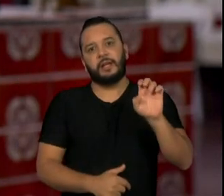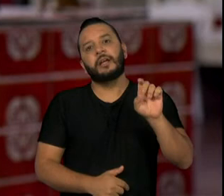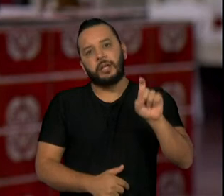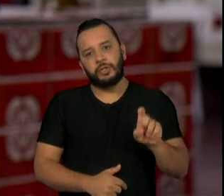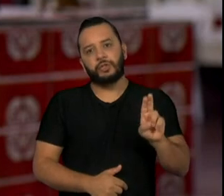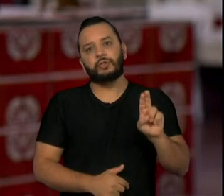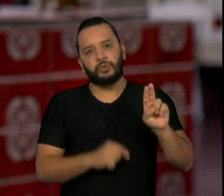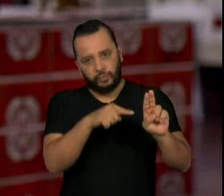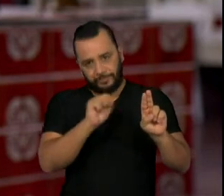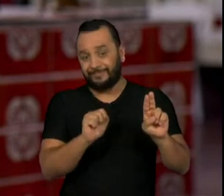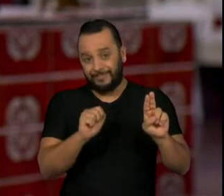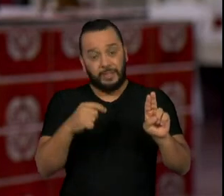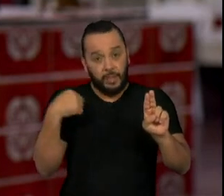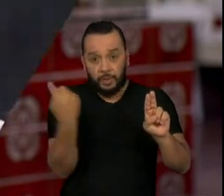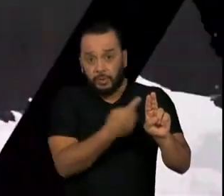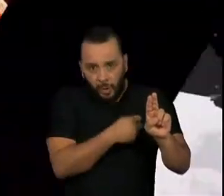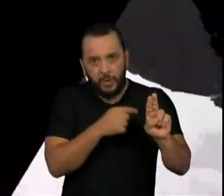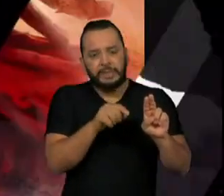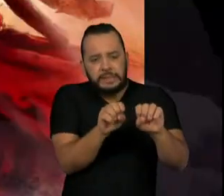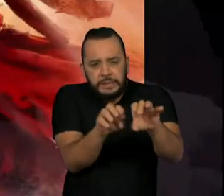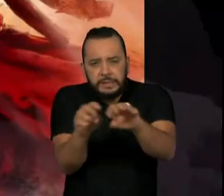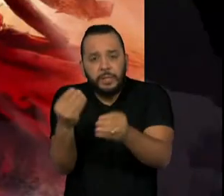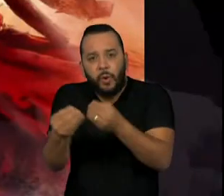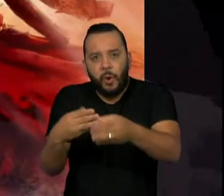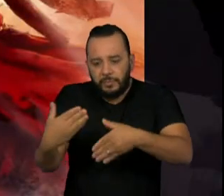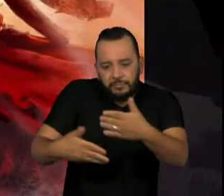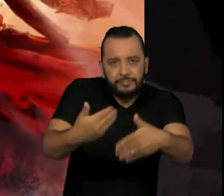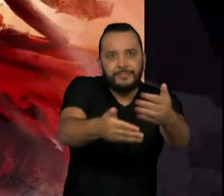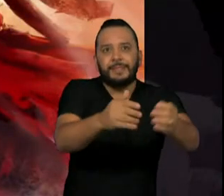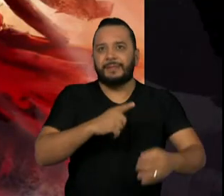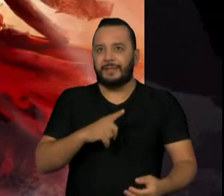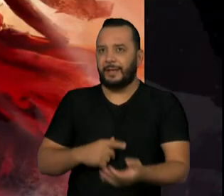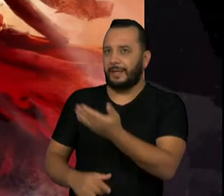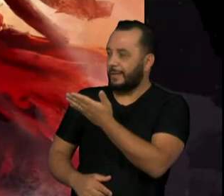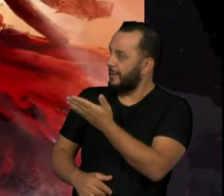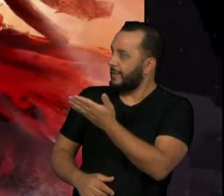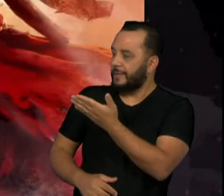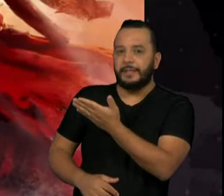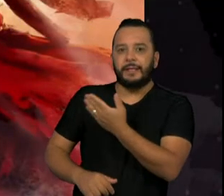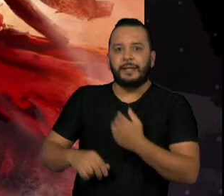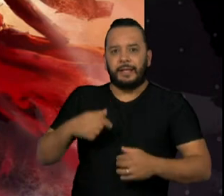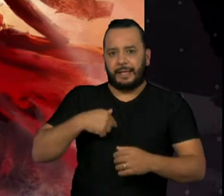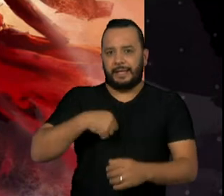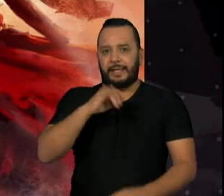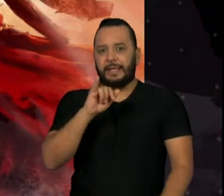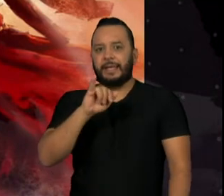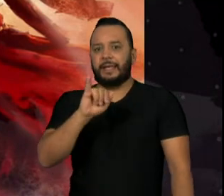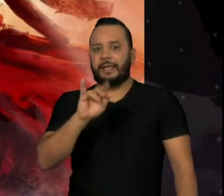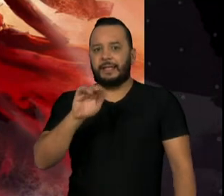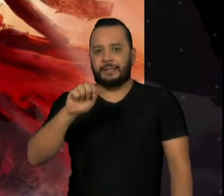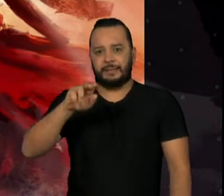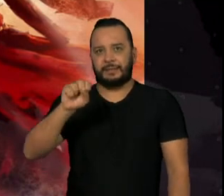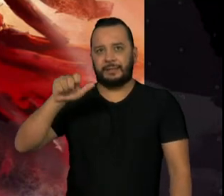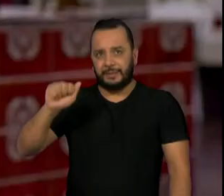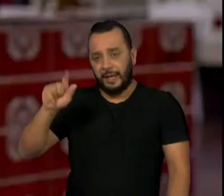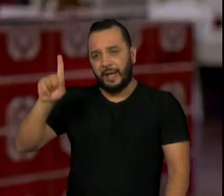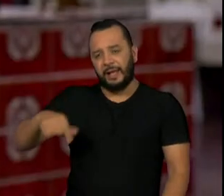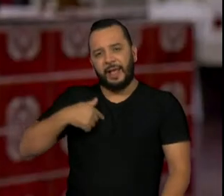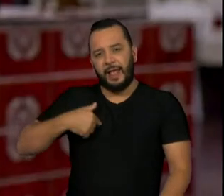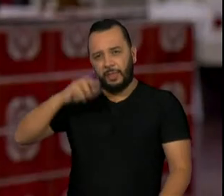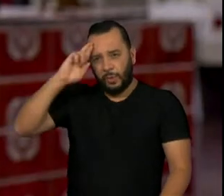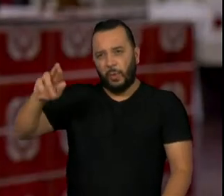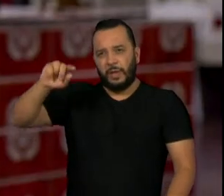possamos iniciar a nossa jornada. Nós temos minha mãe, Inhansã, que é a dona dos ventos, dos raios,